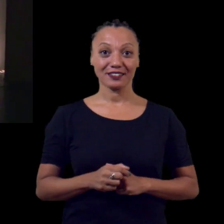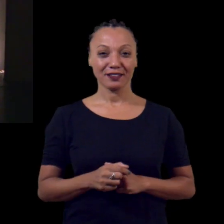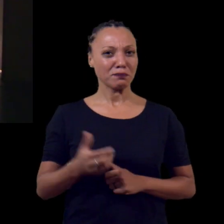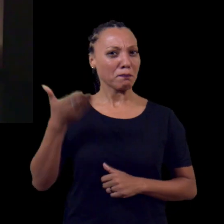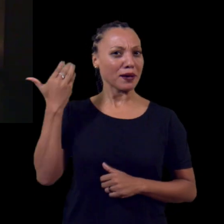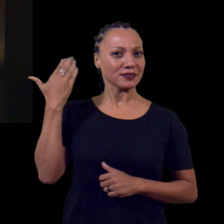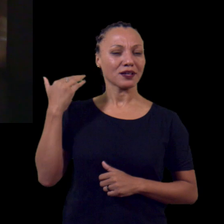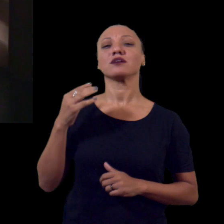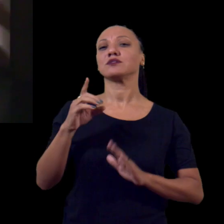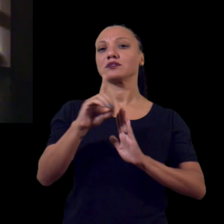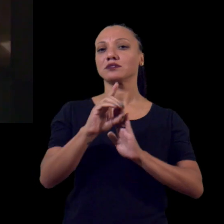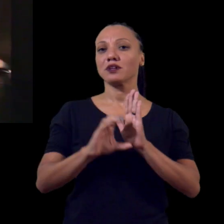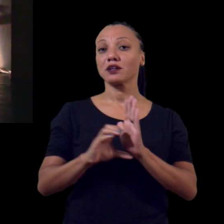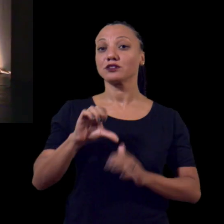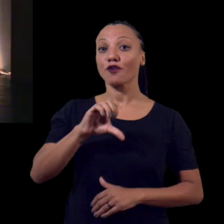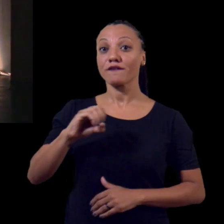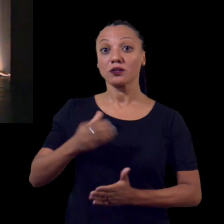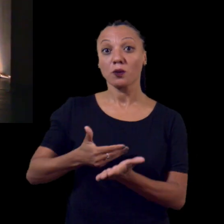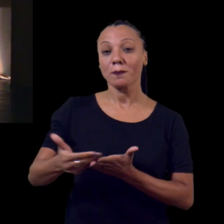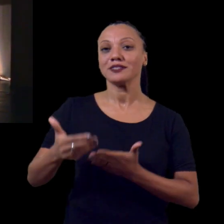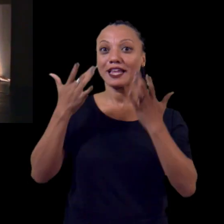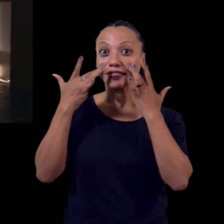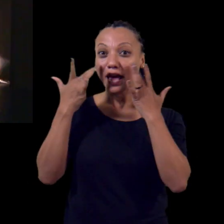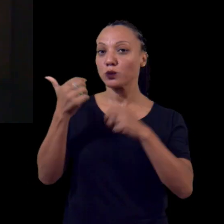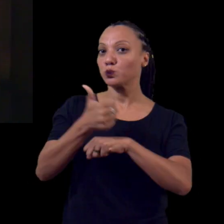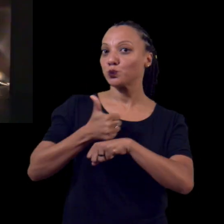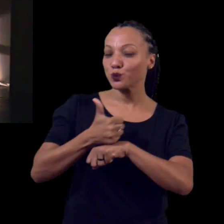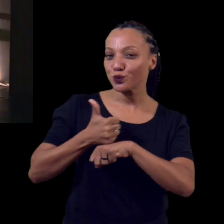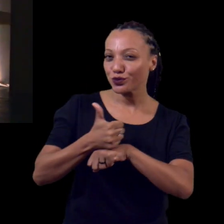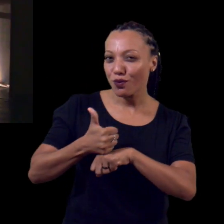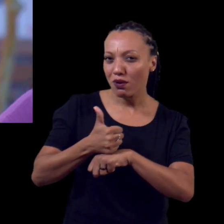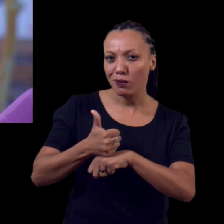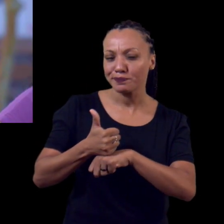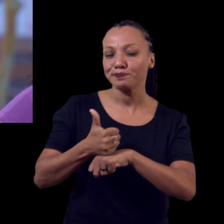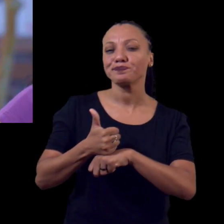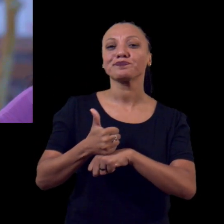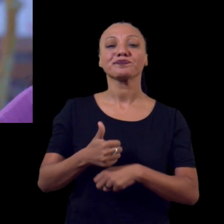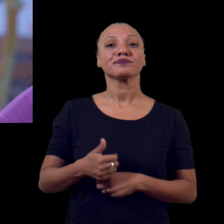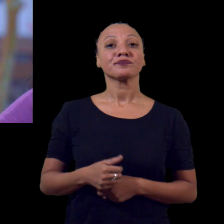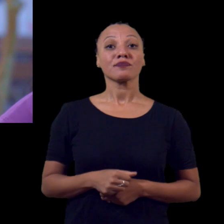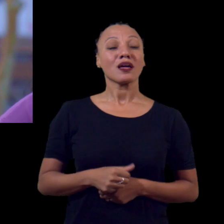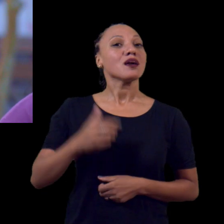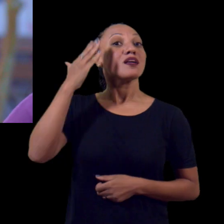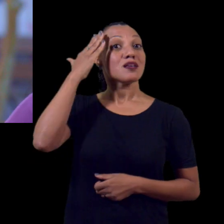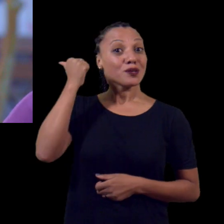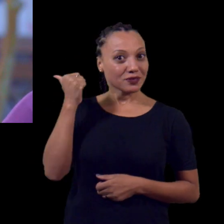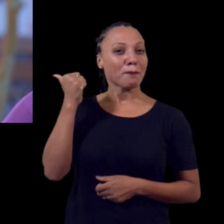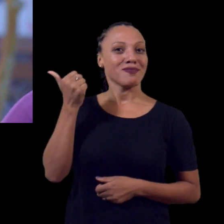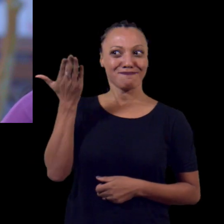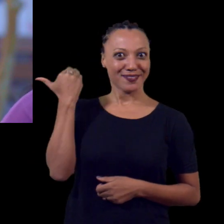teatro lá na década de 90, profissionalmente, lá no início da década de 90, eu sabia